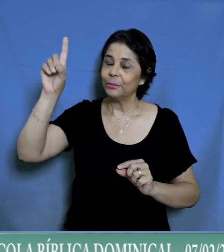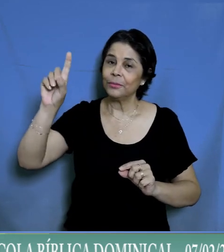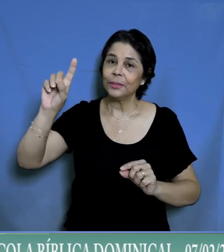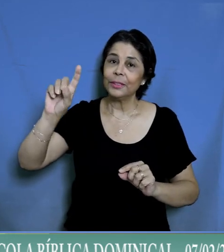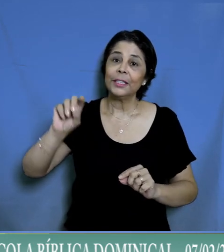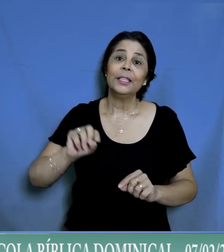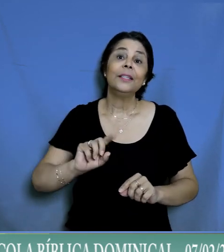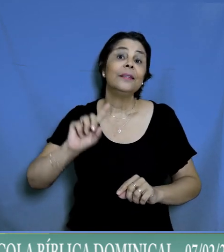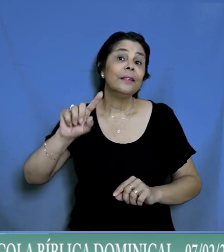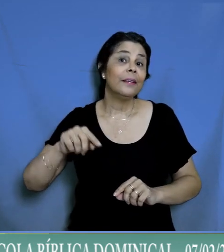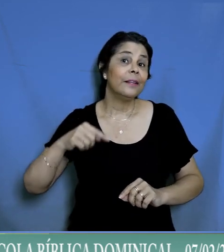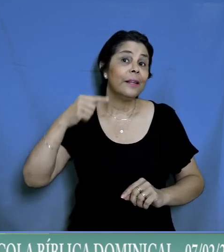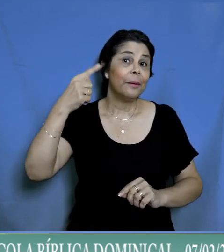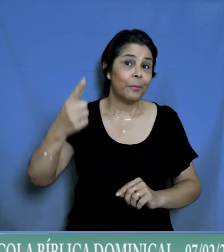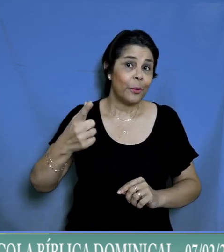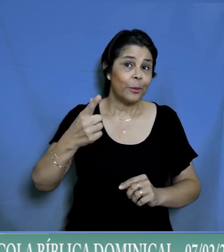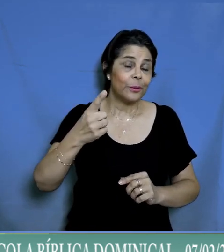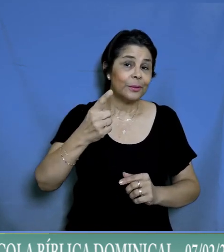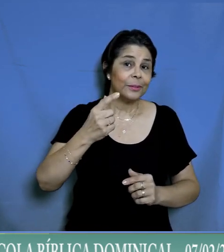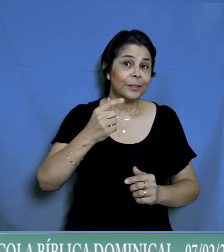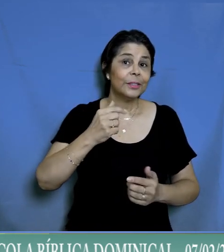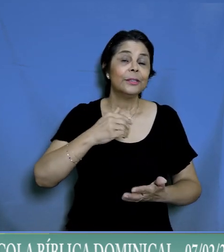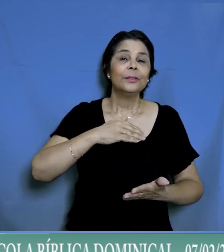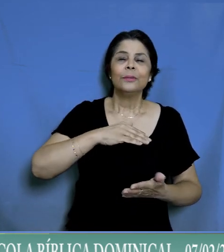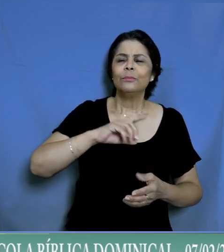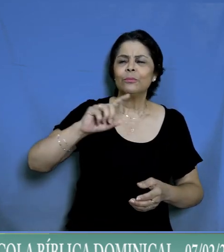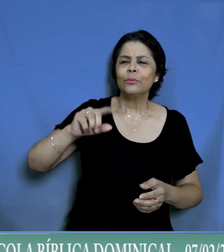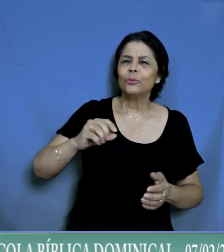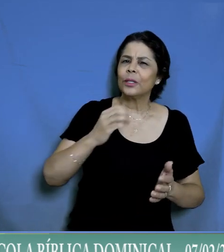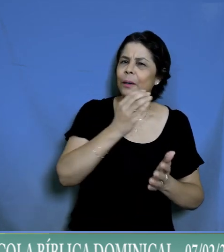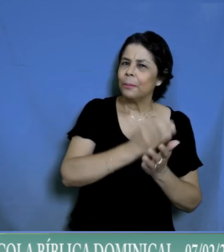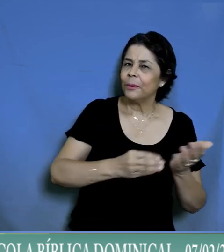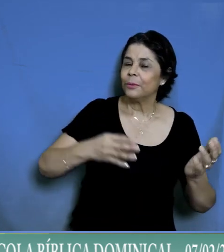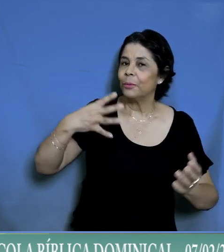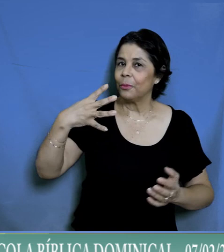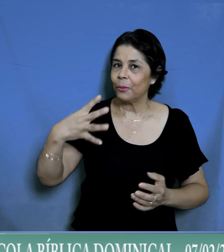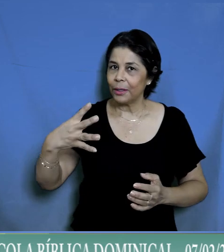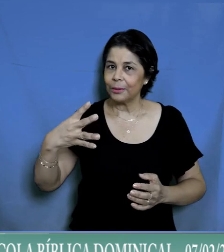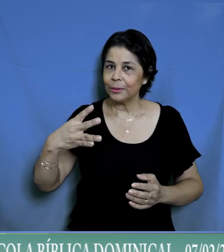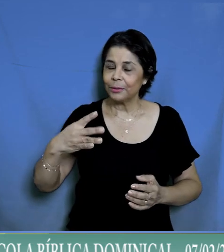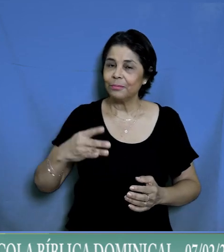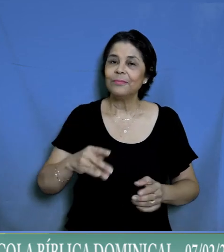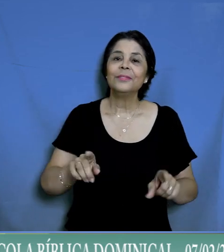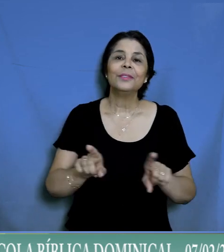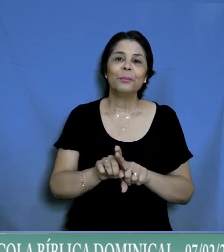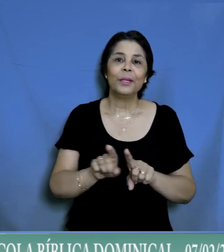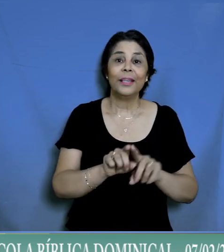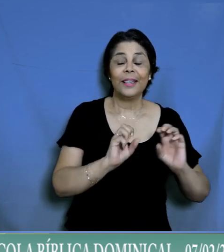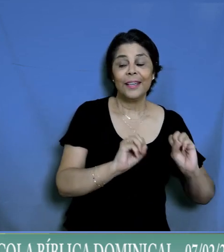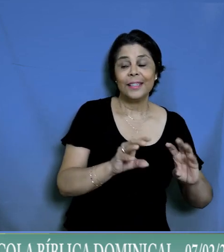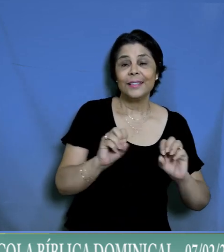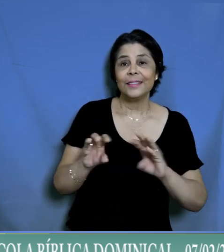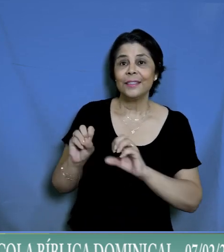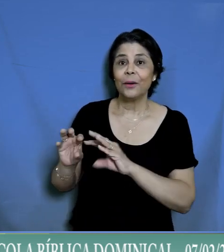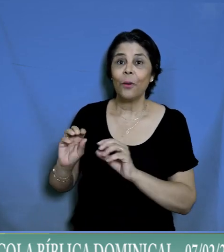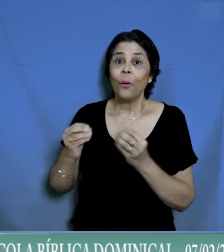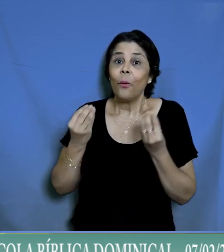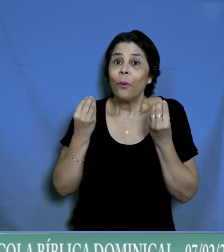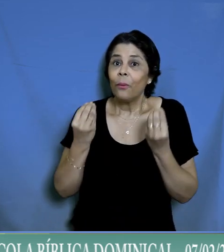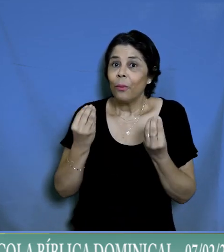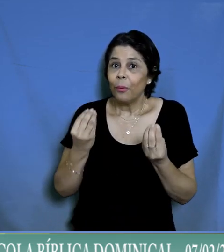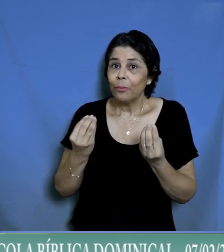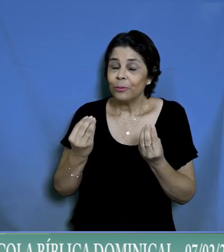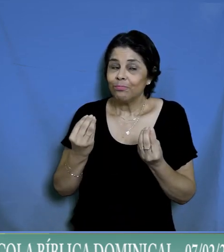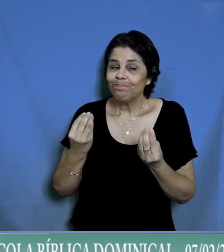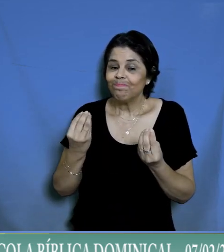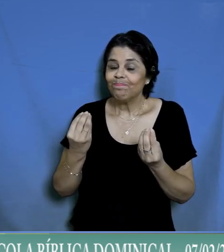exceto nas suas cartas pastorais, mas ele dava nas outras cartas a sua teoria, isto é, o plano, a obra de Deus, e depois no final ele